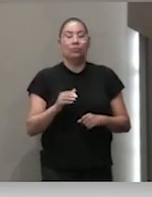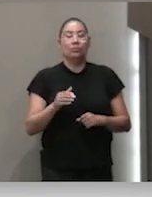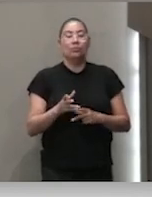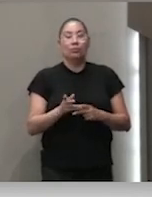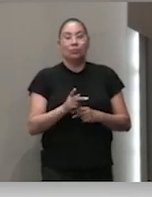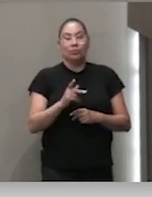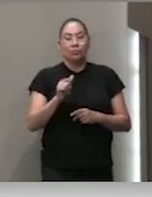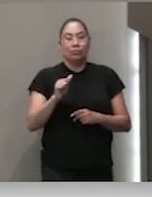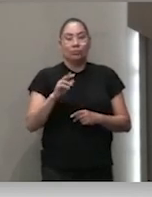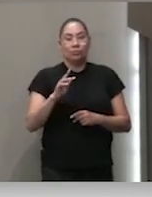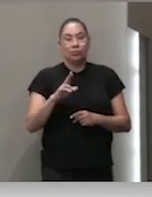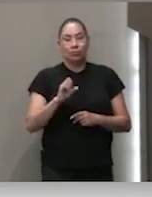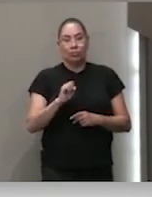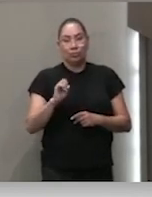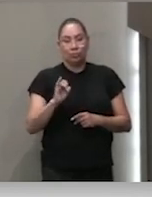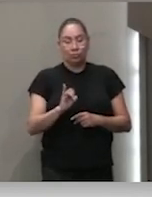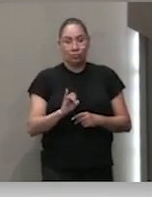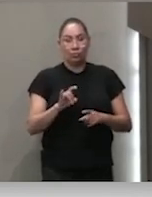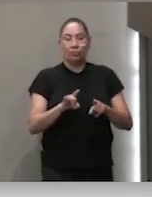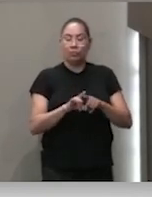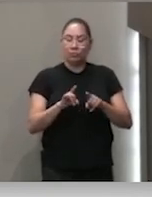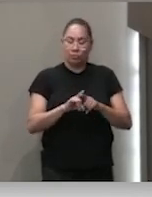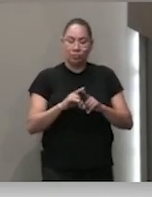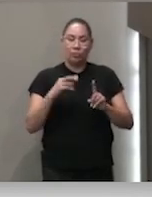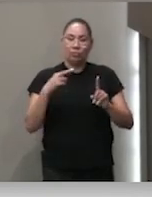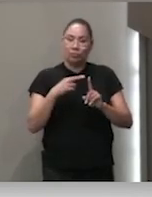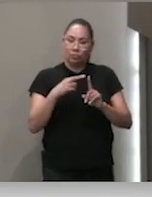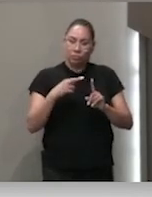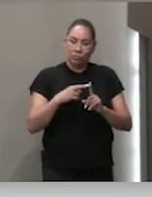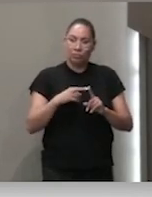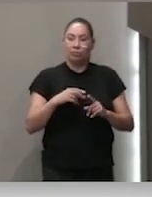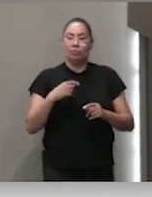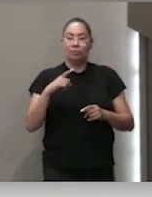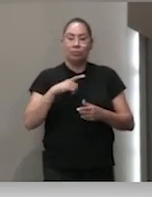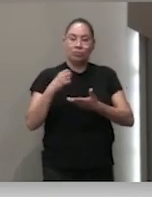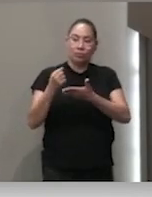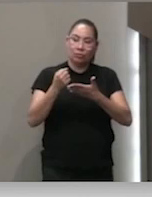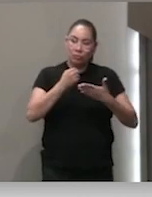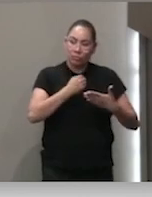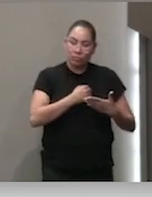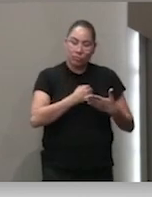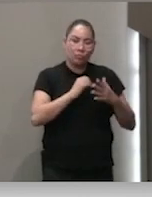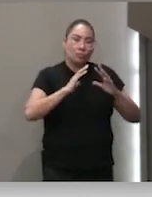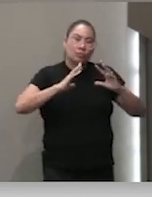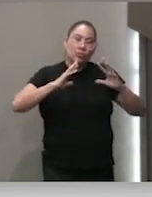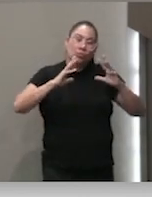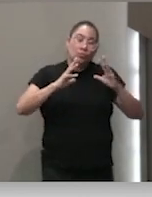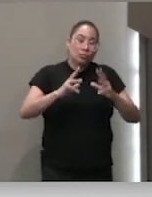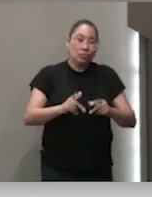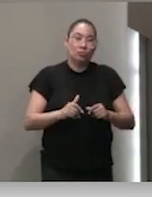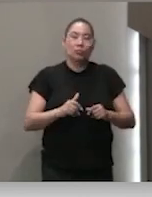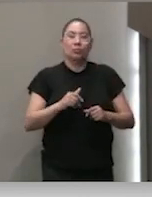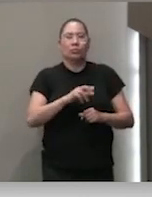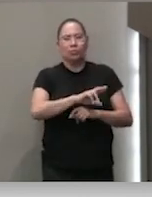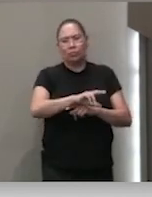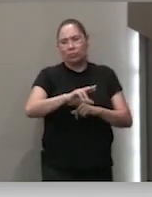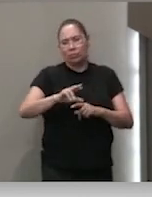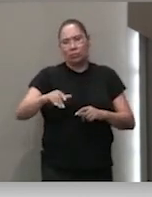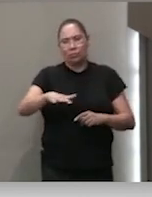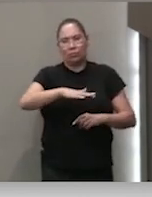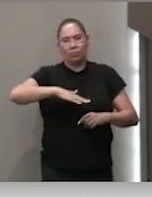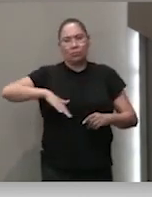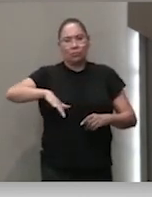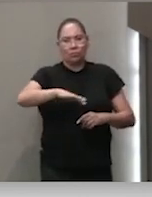fazer uma referência, que nos deu também todo o amparo, um suporte, né, em diversos pontos na